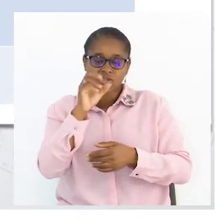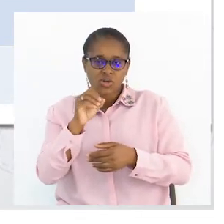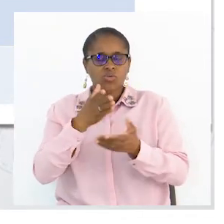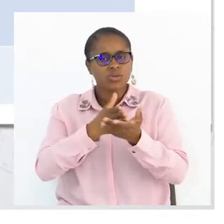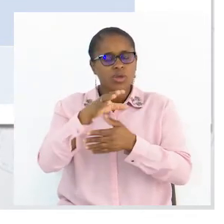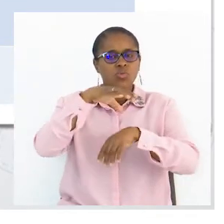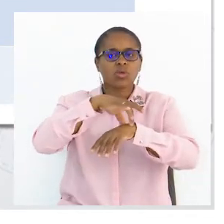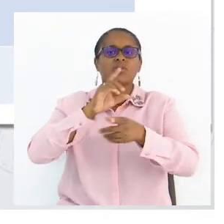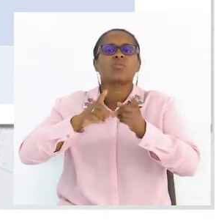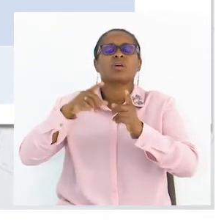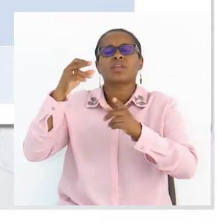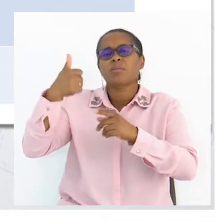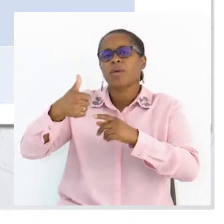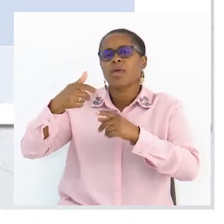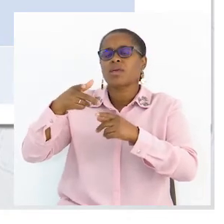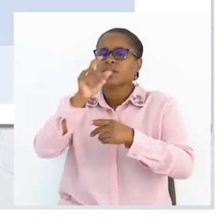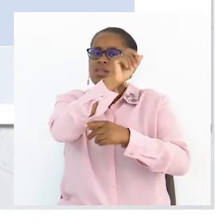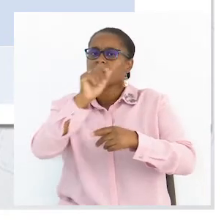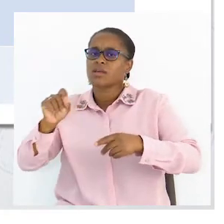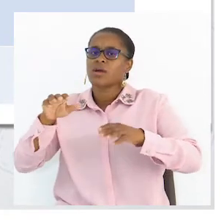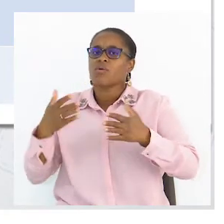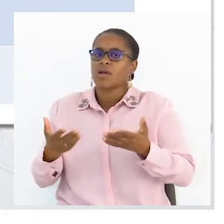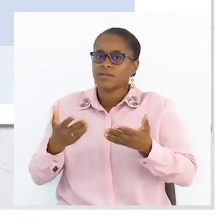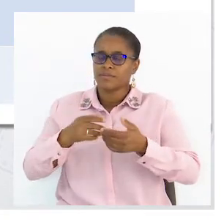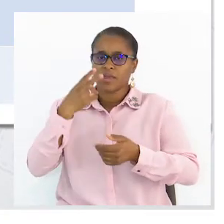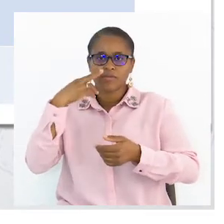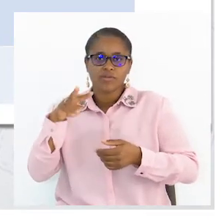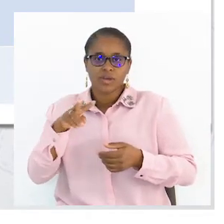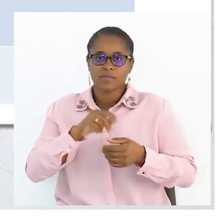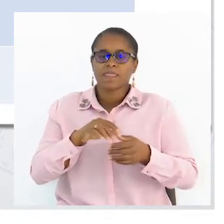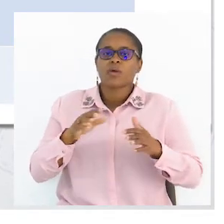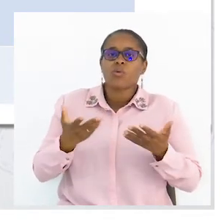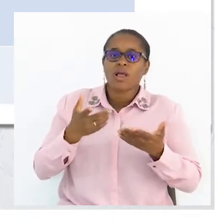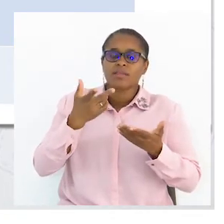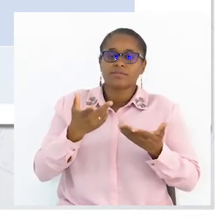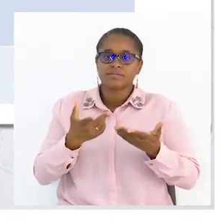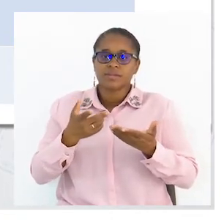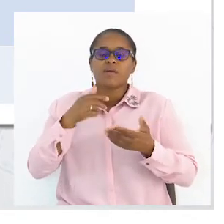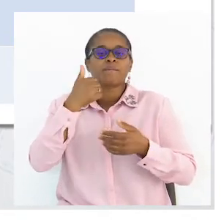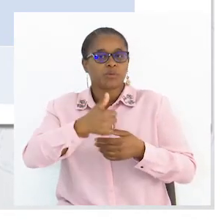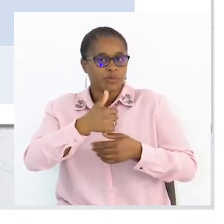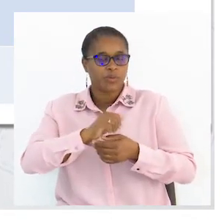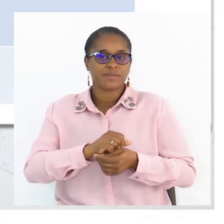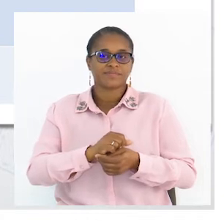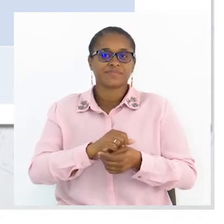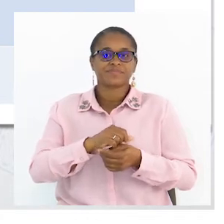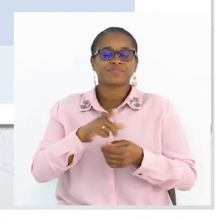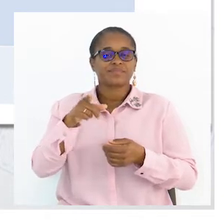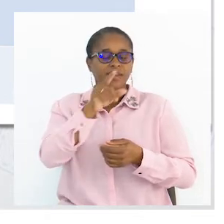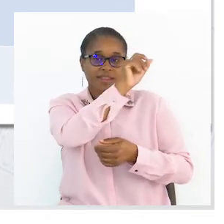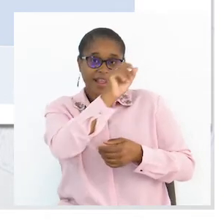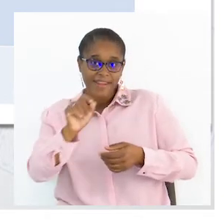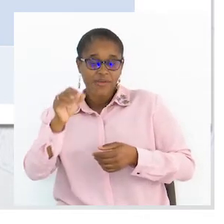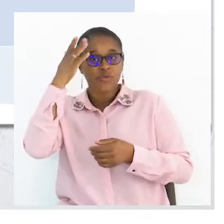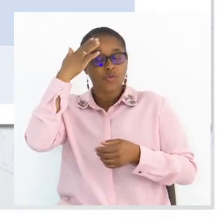da coluna B que corresponde, que se liga? Vamos lá ver. Com qual deles? Muito bem. Liga aí com o